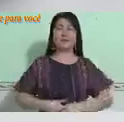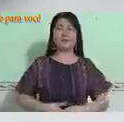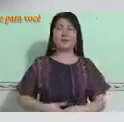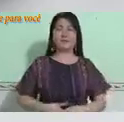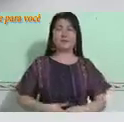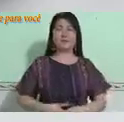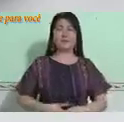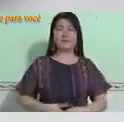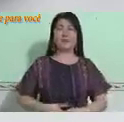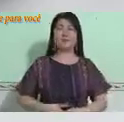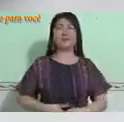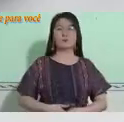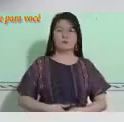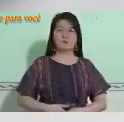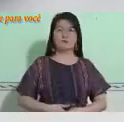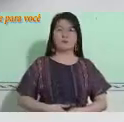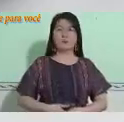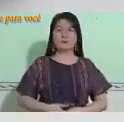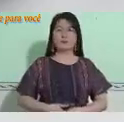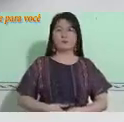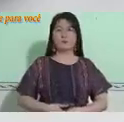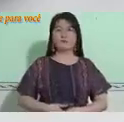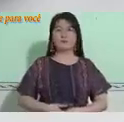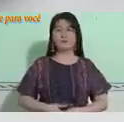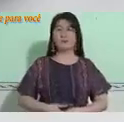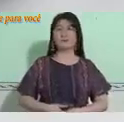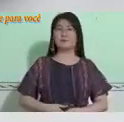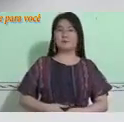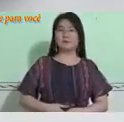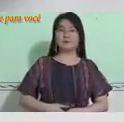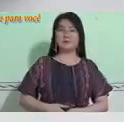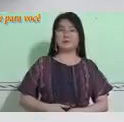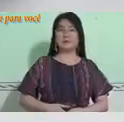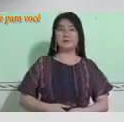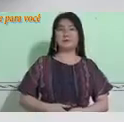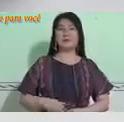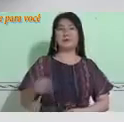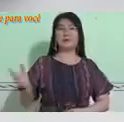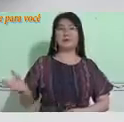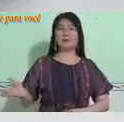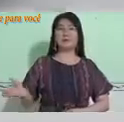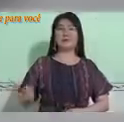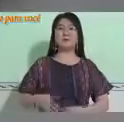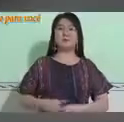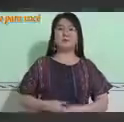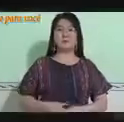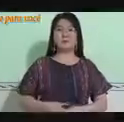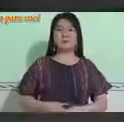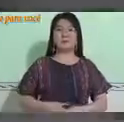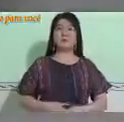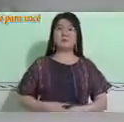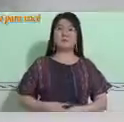Embora possa causar muito desconforto, a vaginose pode ser facilmente tratada como uso de antibióticos, por